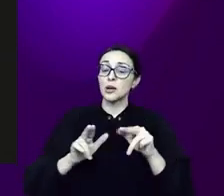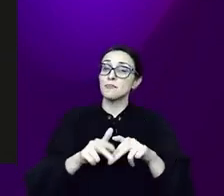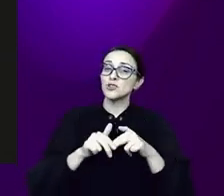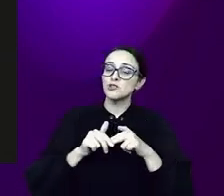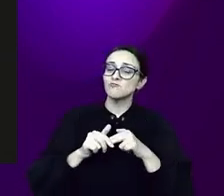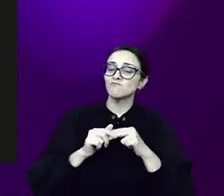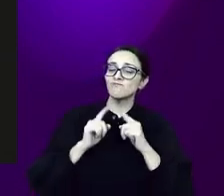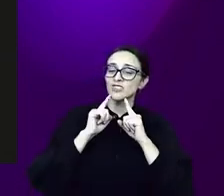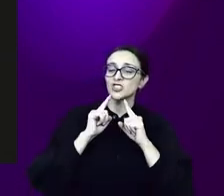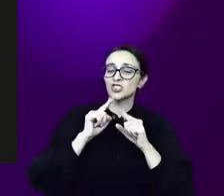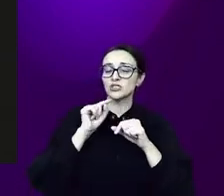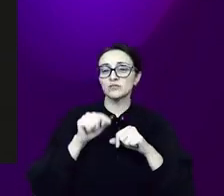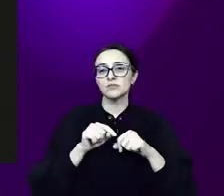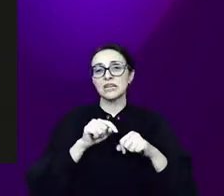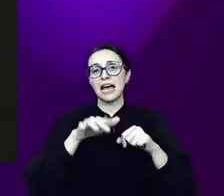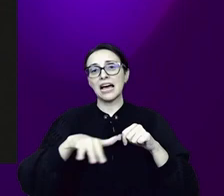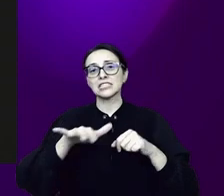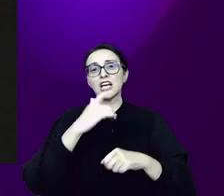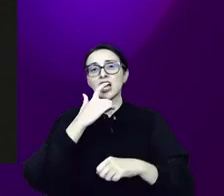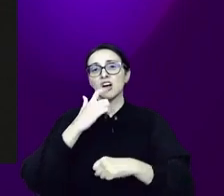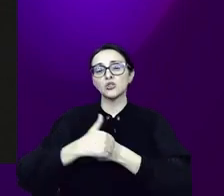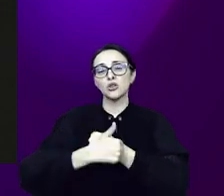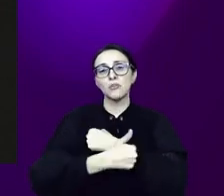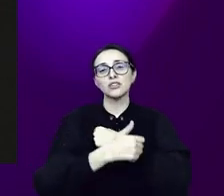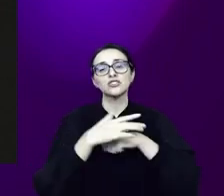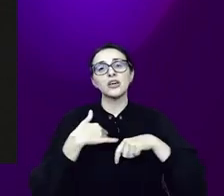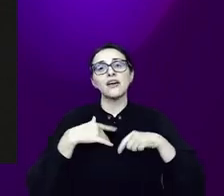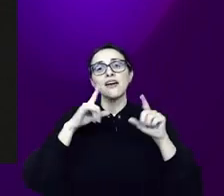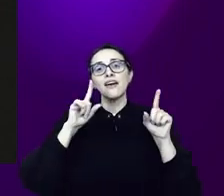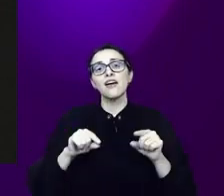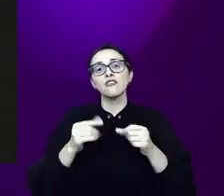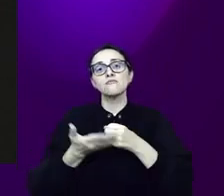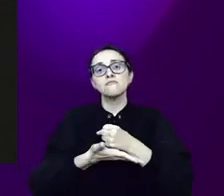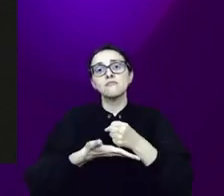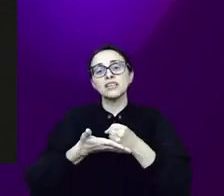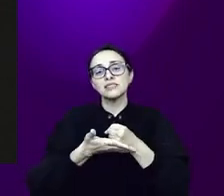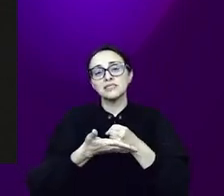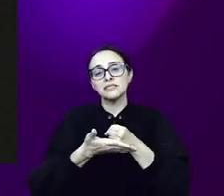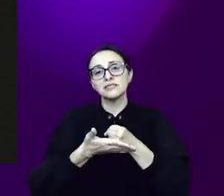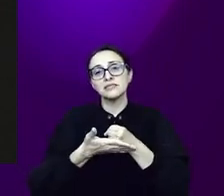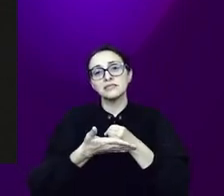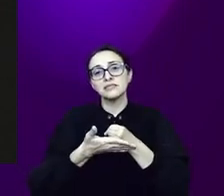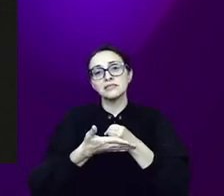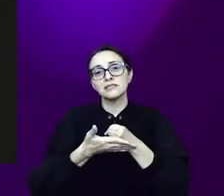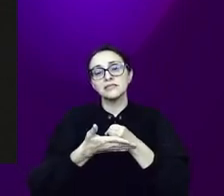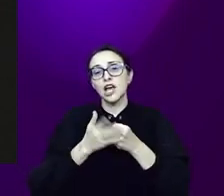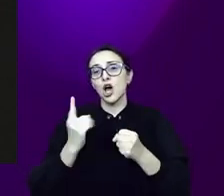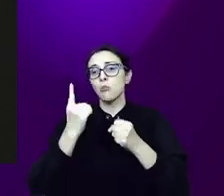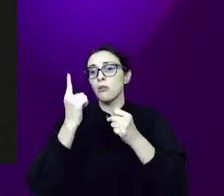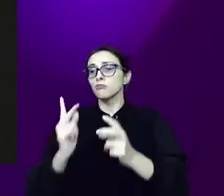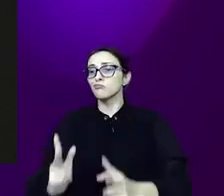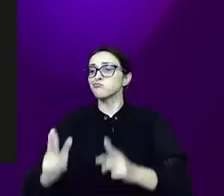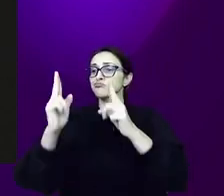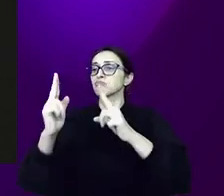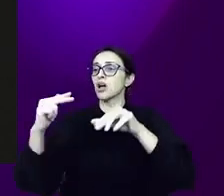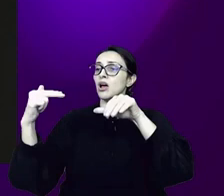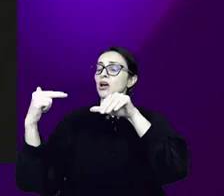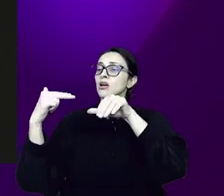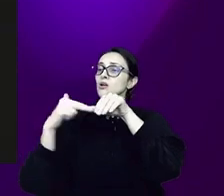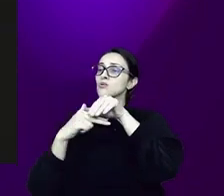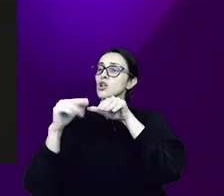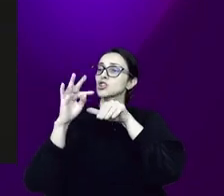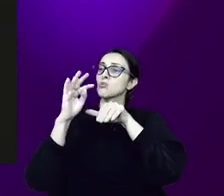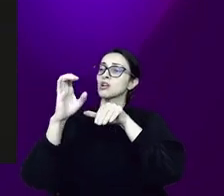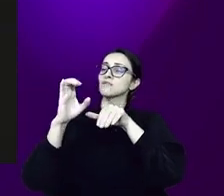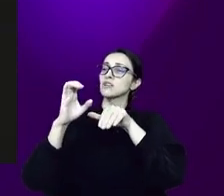assim, o conceito que a gente tem ortopédico até hoje é baseado num corte de uma tomografia num nível